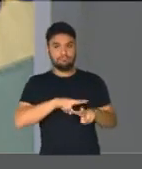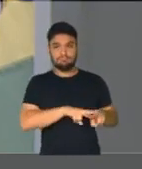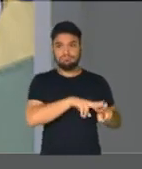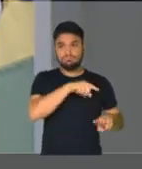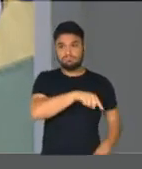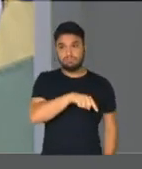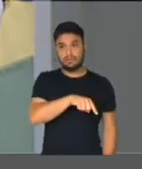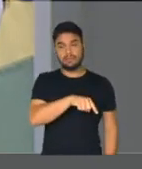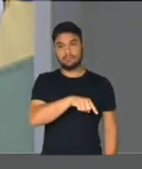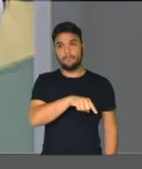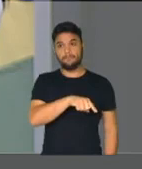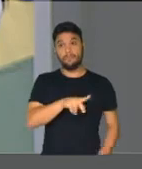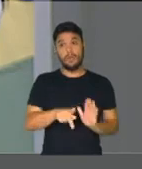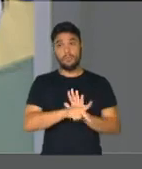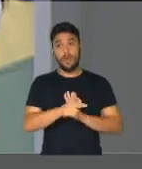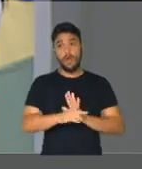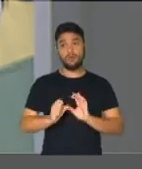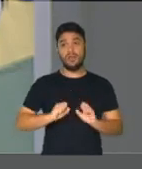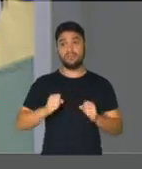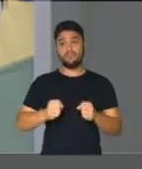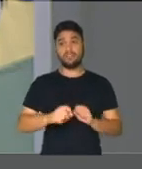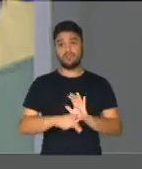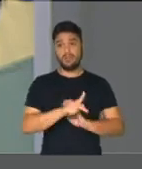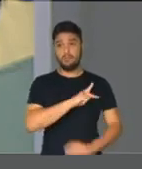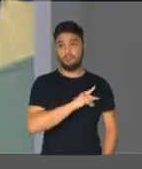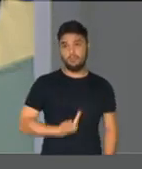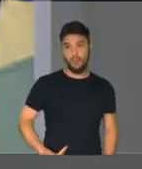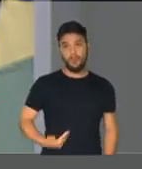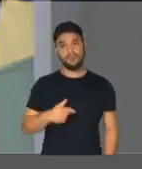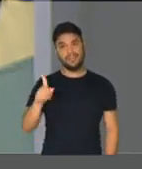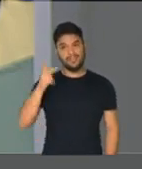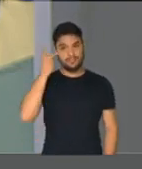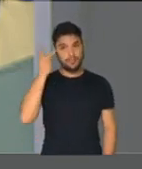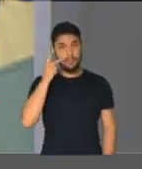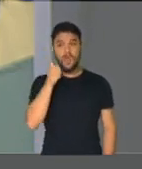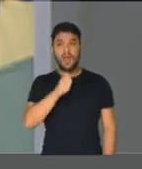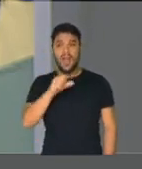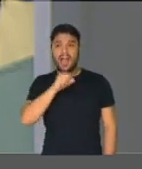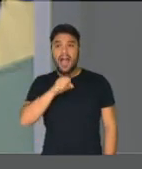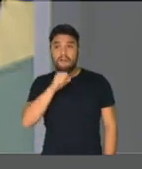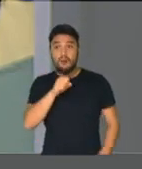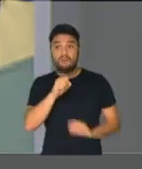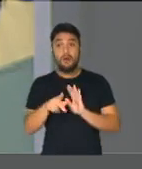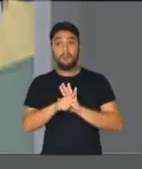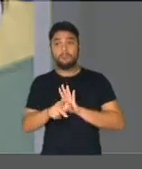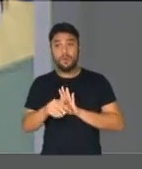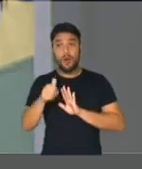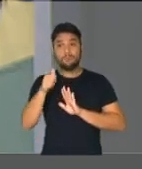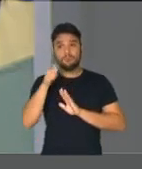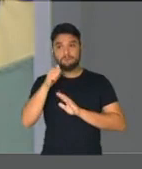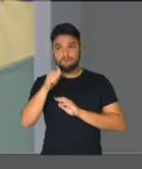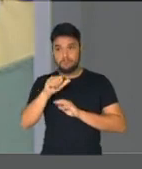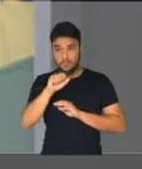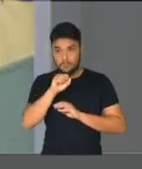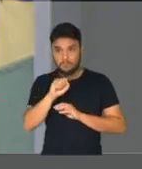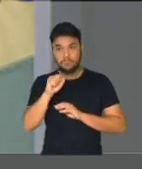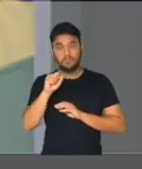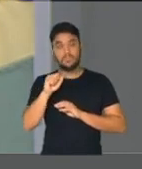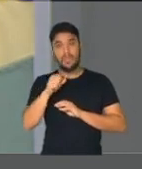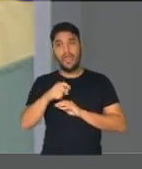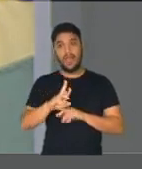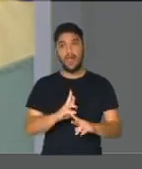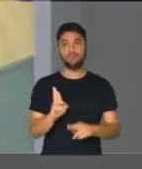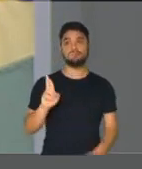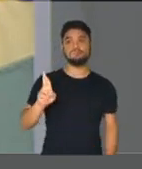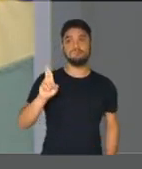da Defensoria Pública de São Paulo, são os avós maternas as principais responsáveis